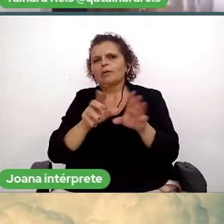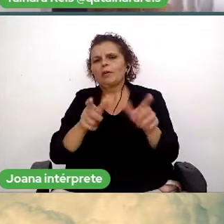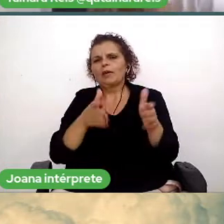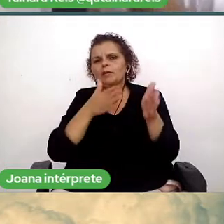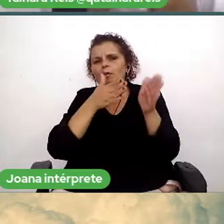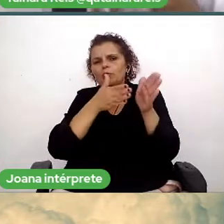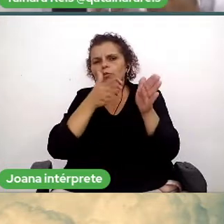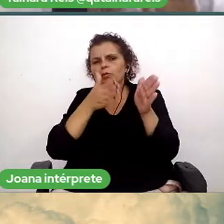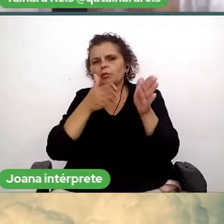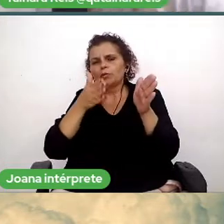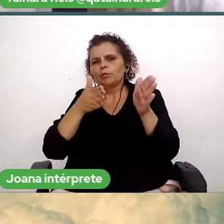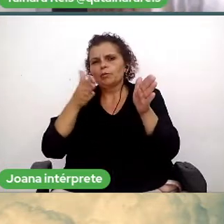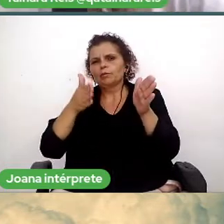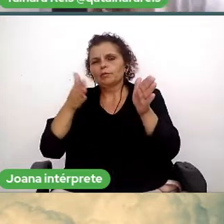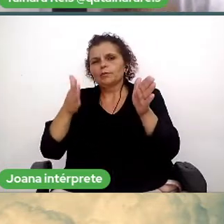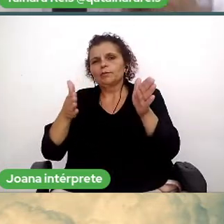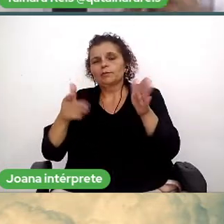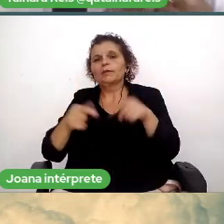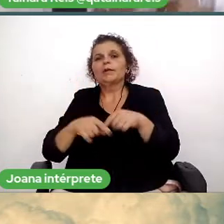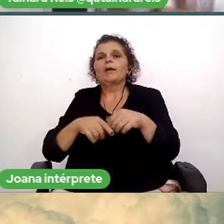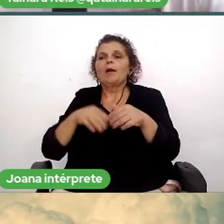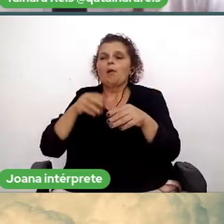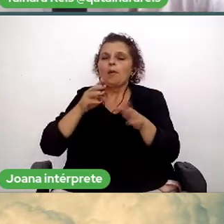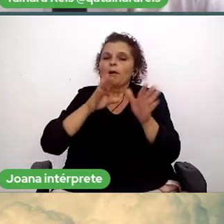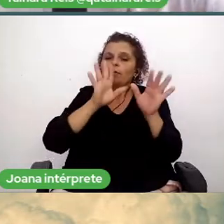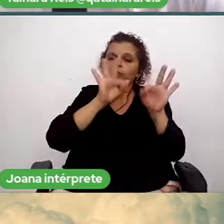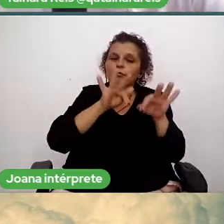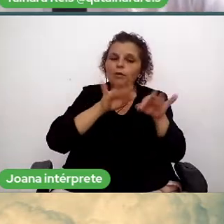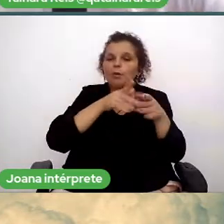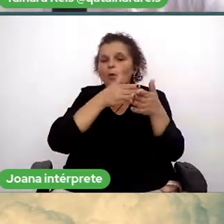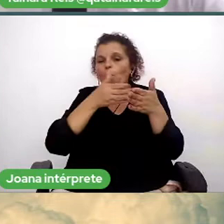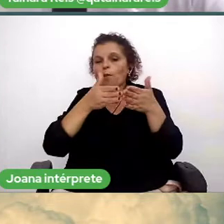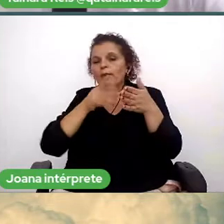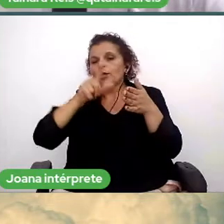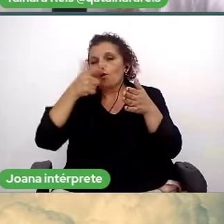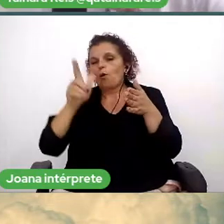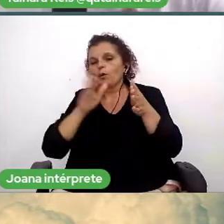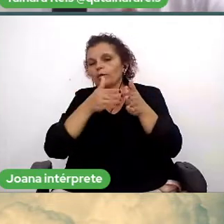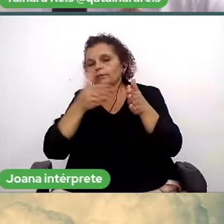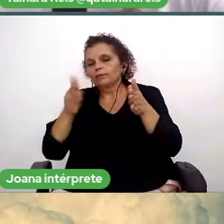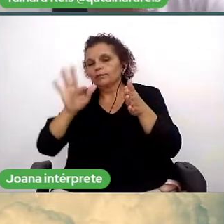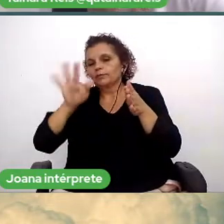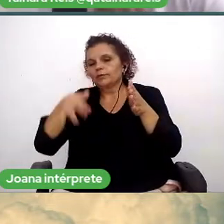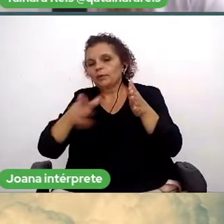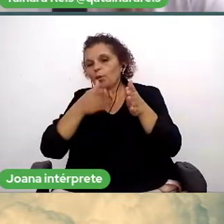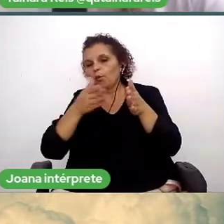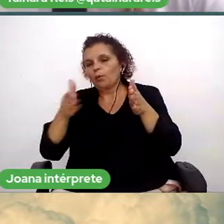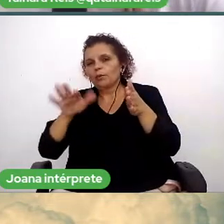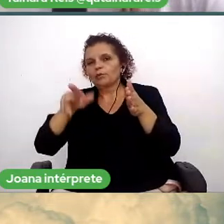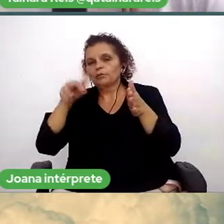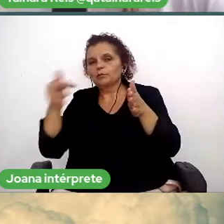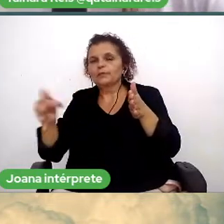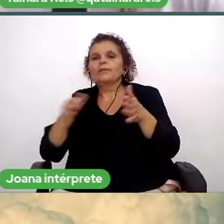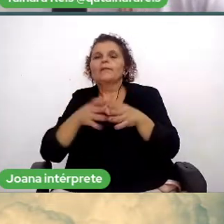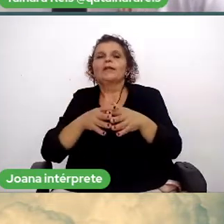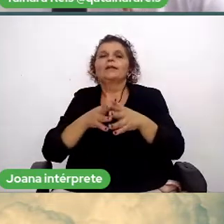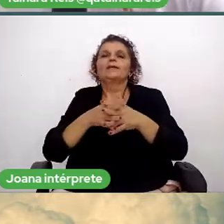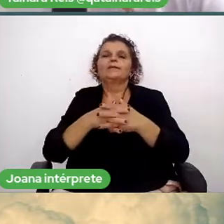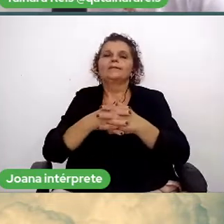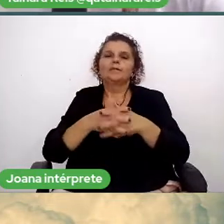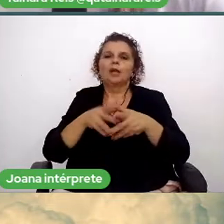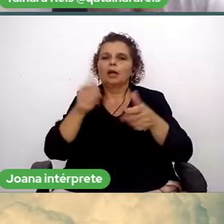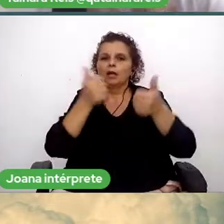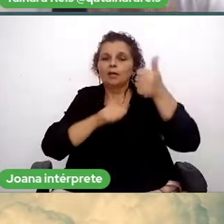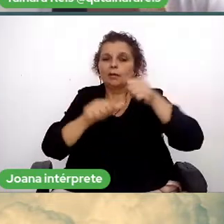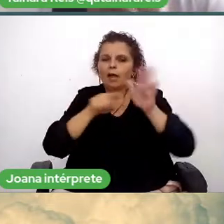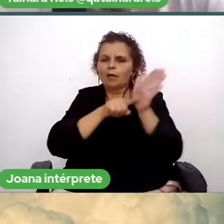né? Uma fase, ela precisa terminar para que a gente comece uma próxima fase. Então, se a gente inicia ali na fase de análise de